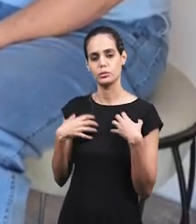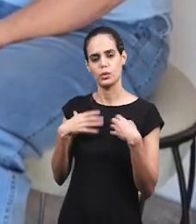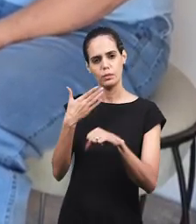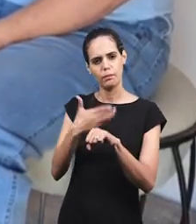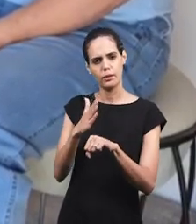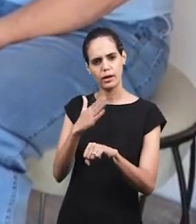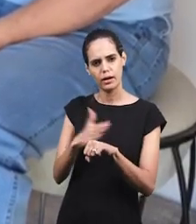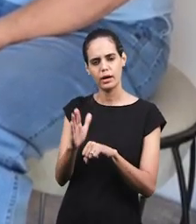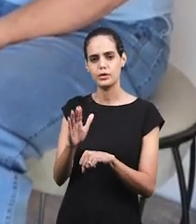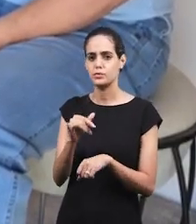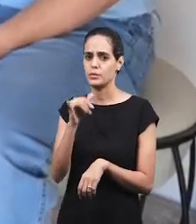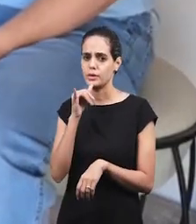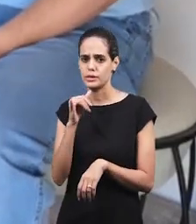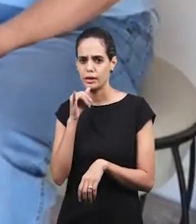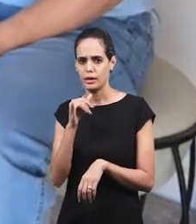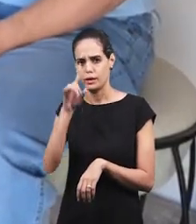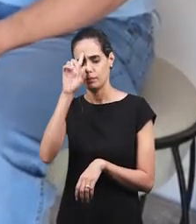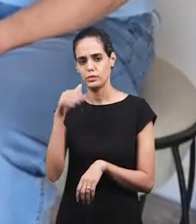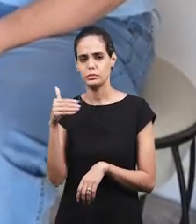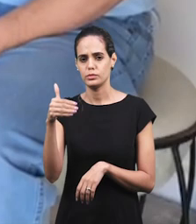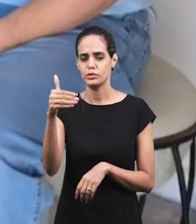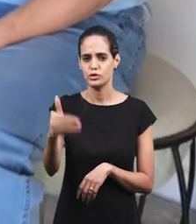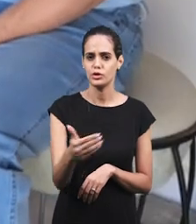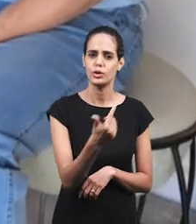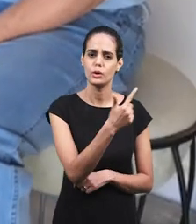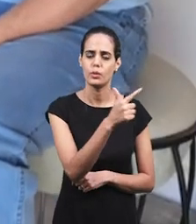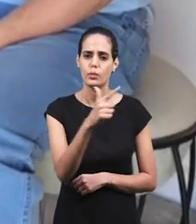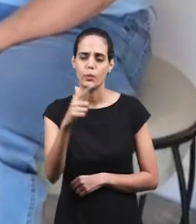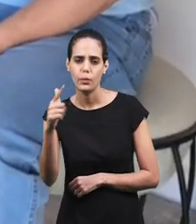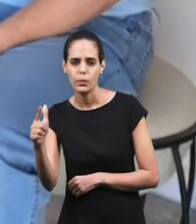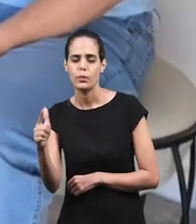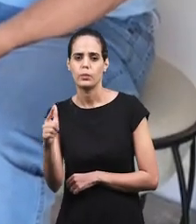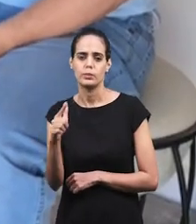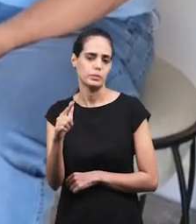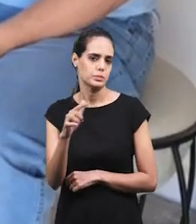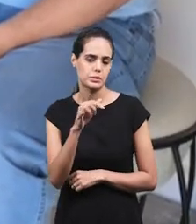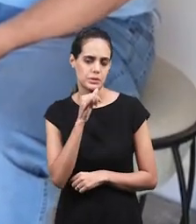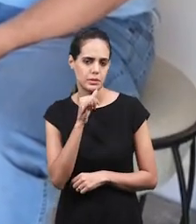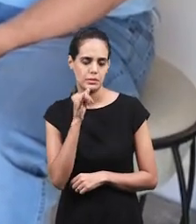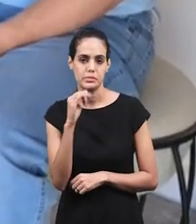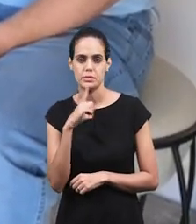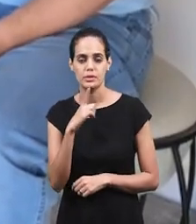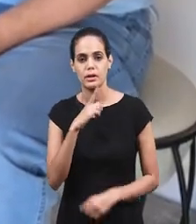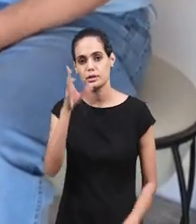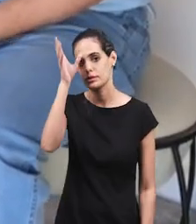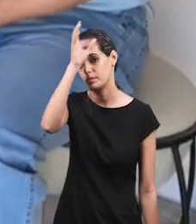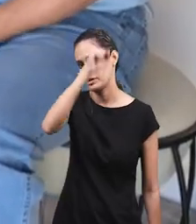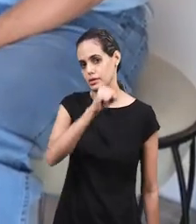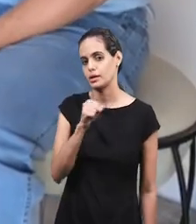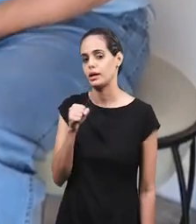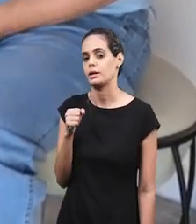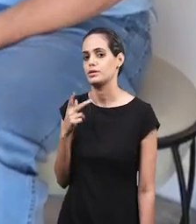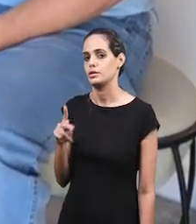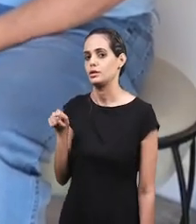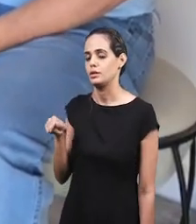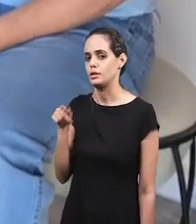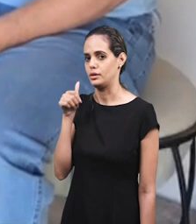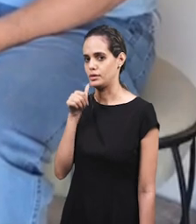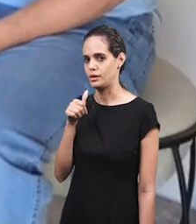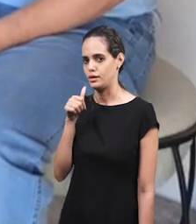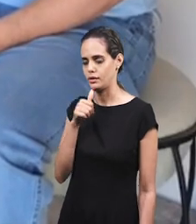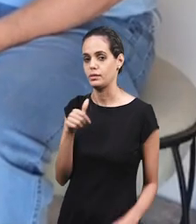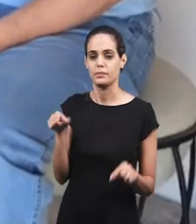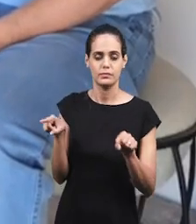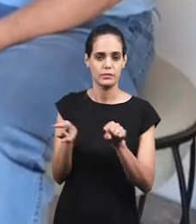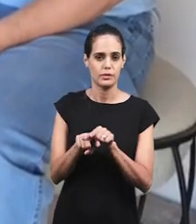exemplos do dia a dia. Envolve a questão com outros exemplos e nós chancelamos esse aprendizado dela.